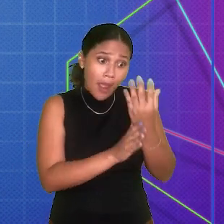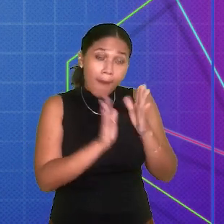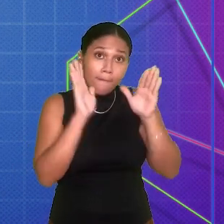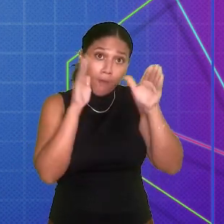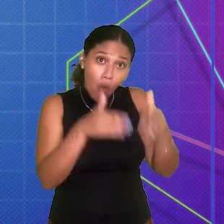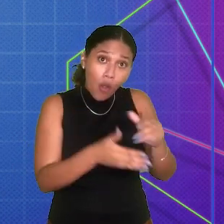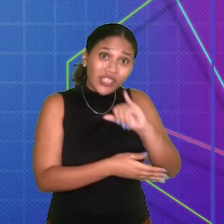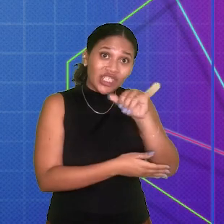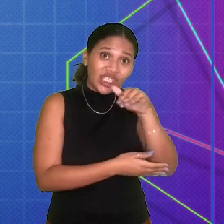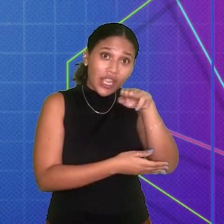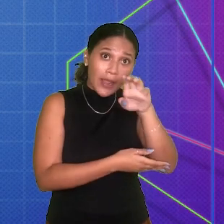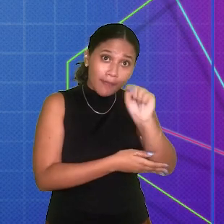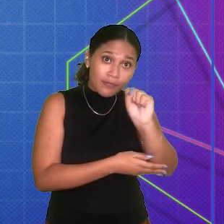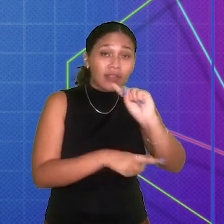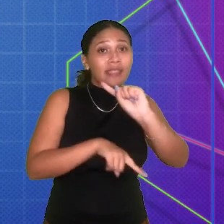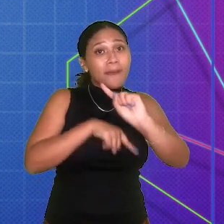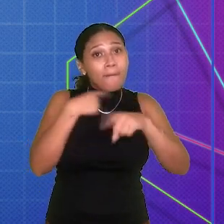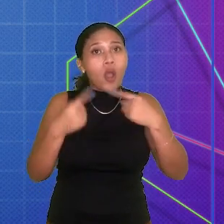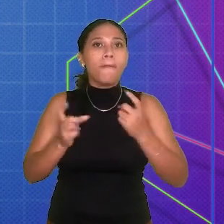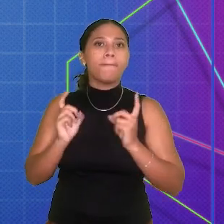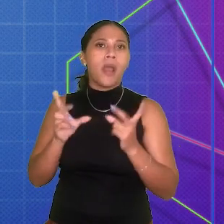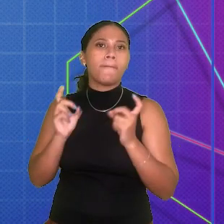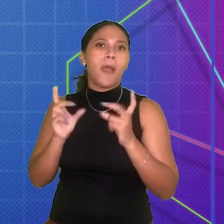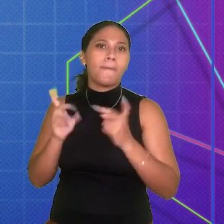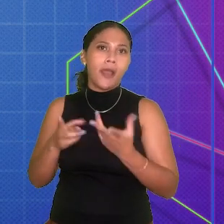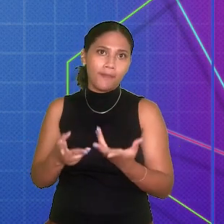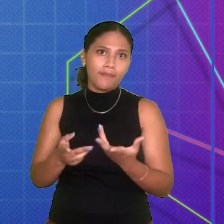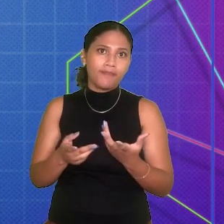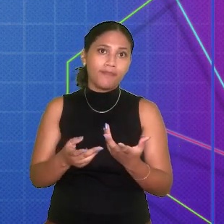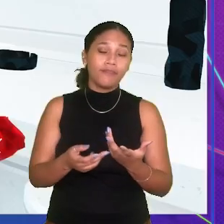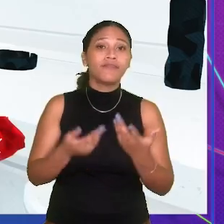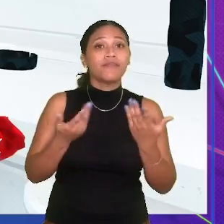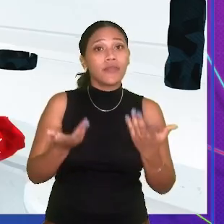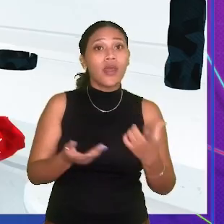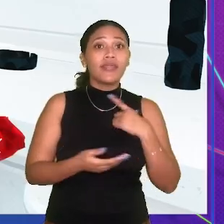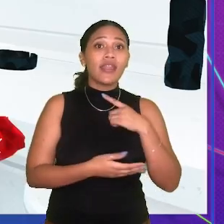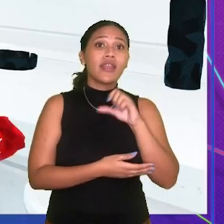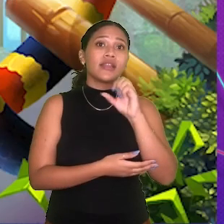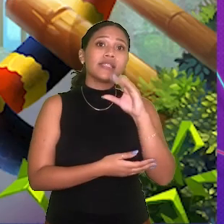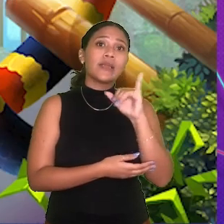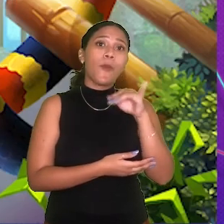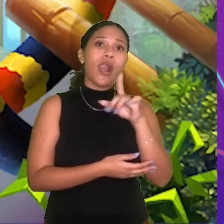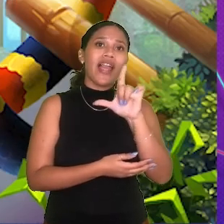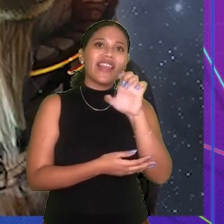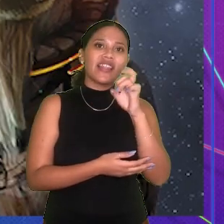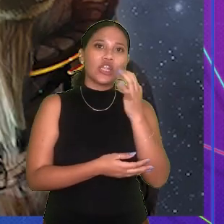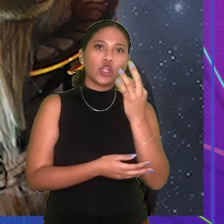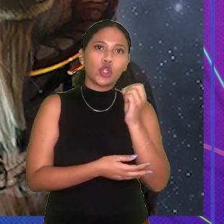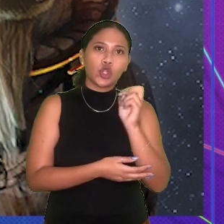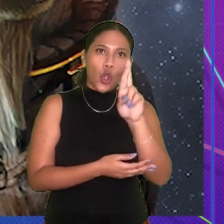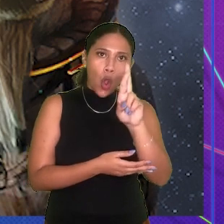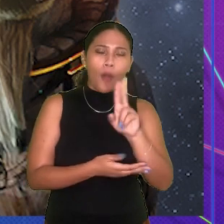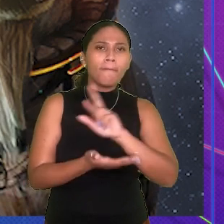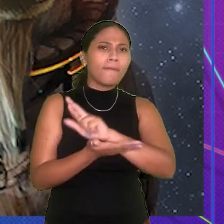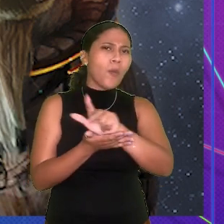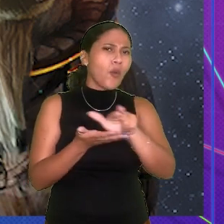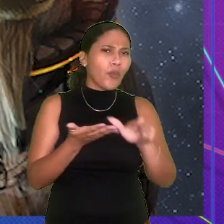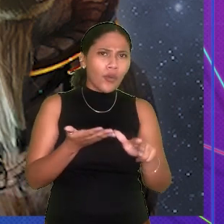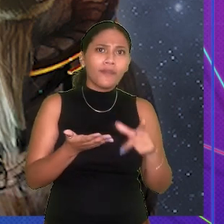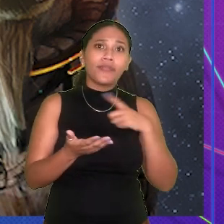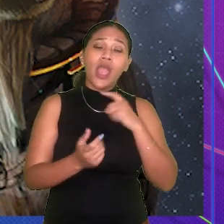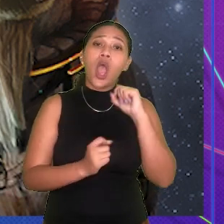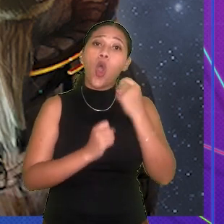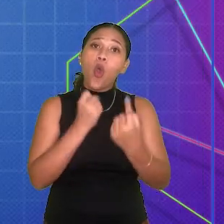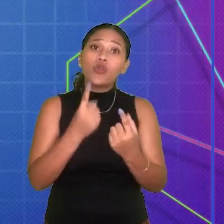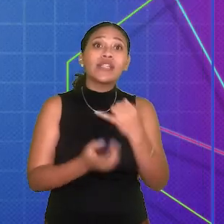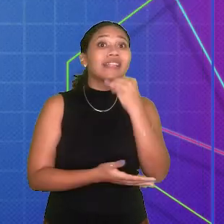e depois viraram sucesso comercial. Surgeon Simulator, Super Hot, Snake Pass e Goat Simulator são apenas